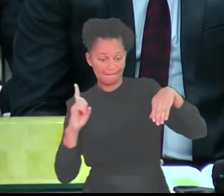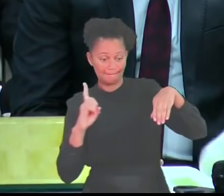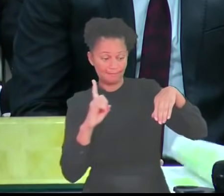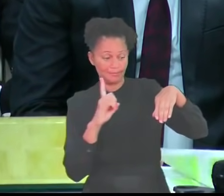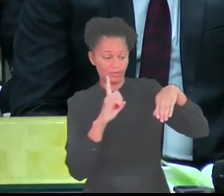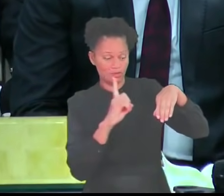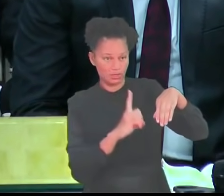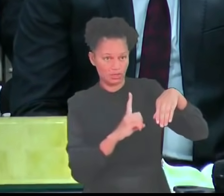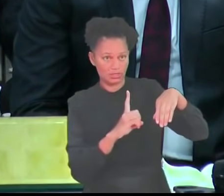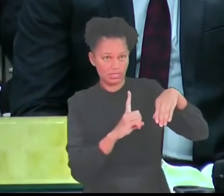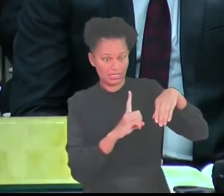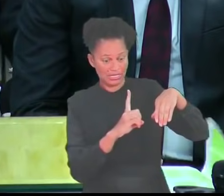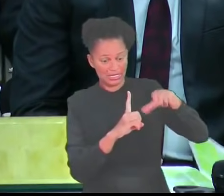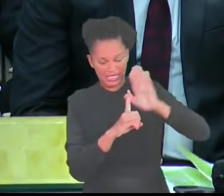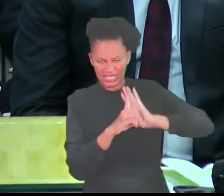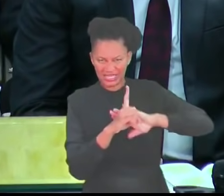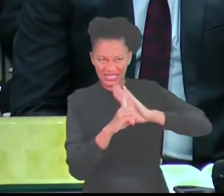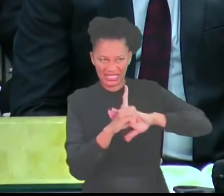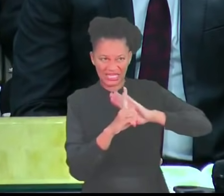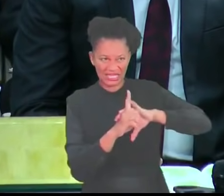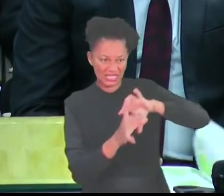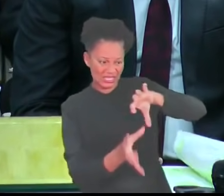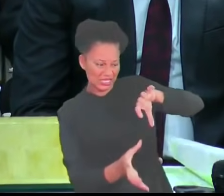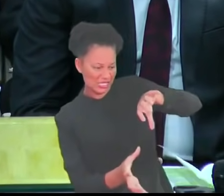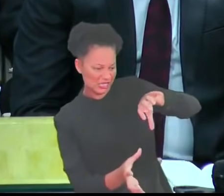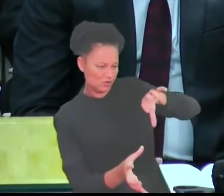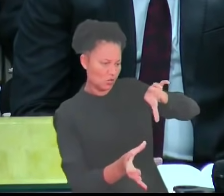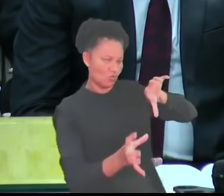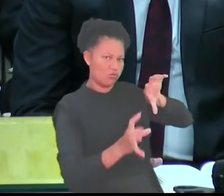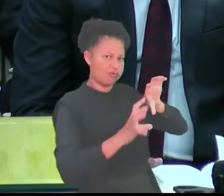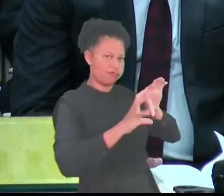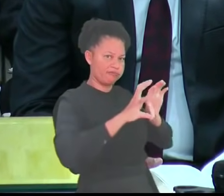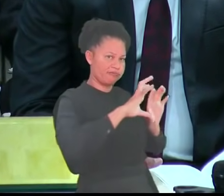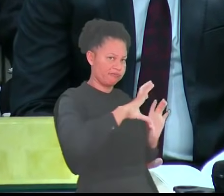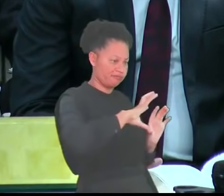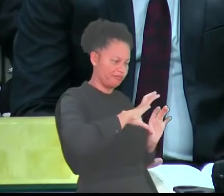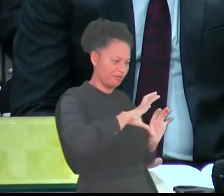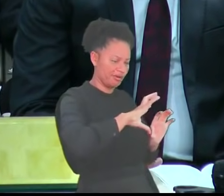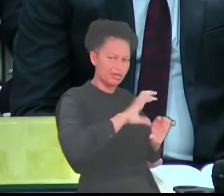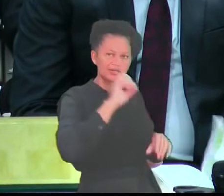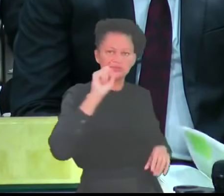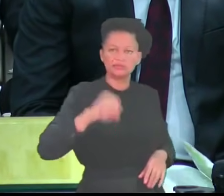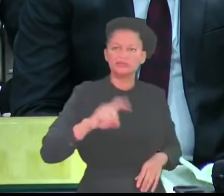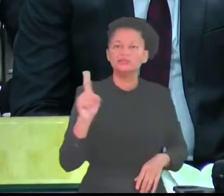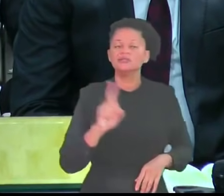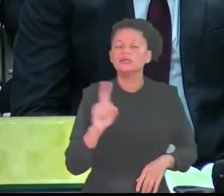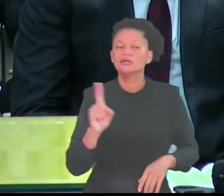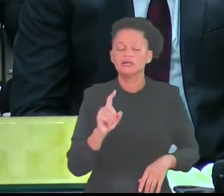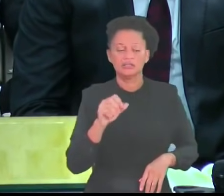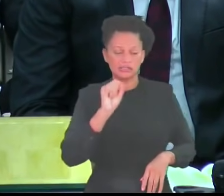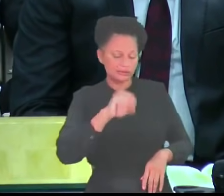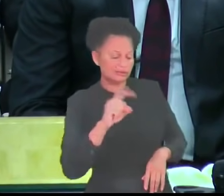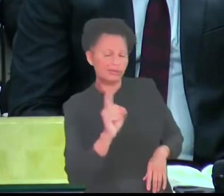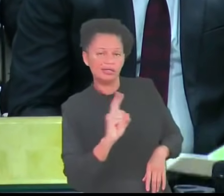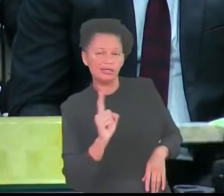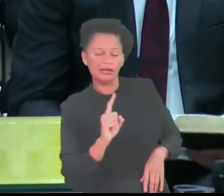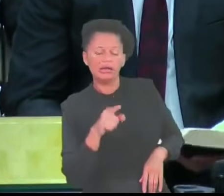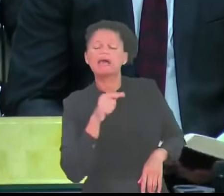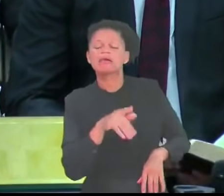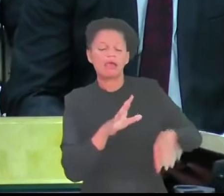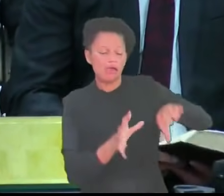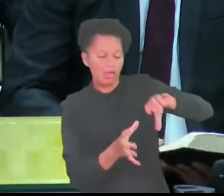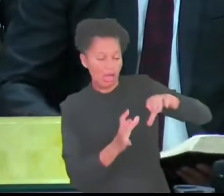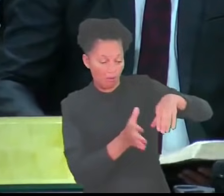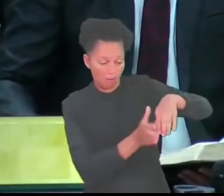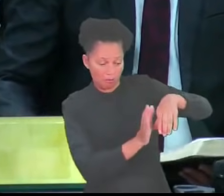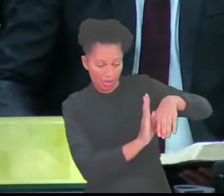mesmo rola a pedra da porta do túmulo. Ele mesmo rola. Sim ou não? Sim ou não? Quem foi que rolou a